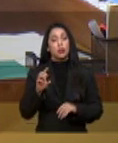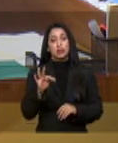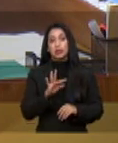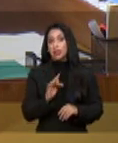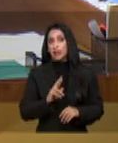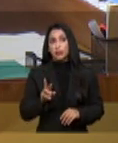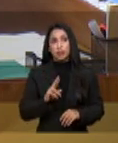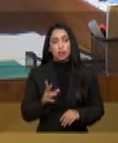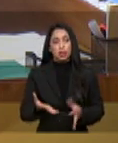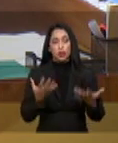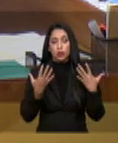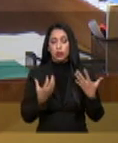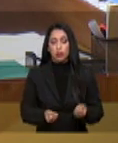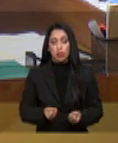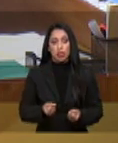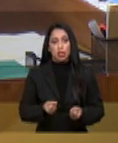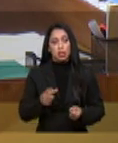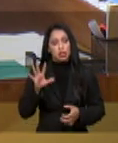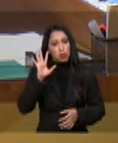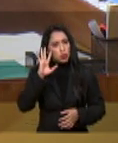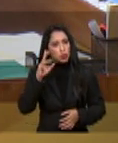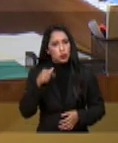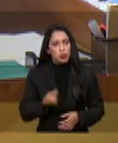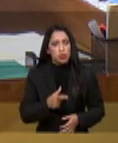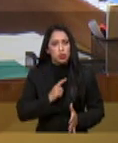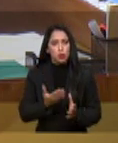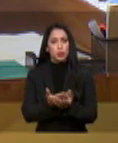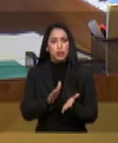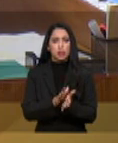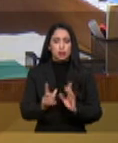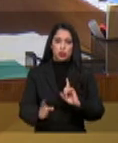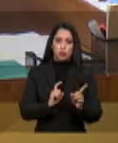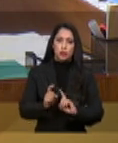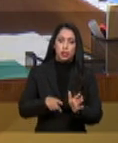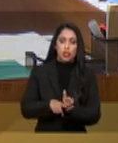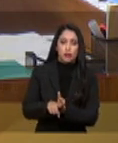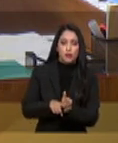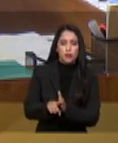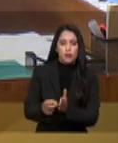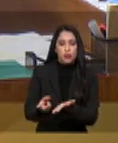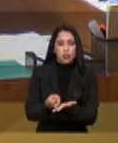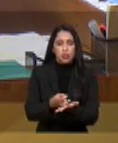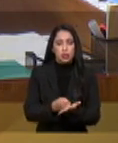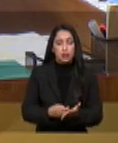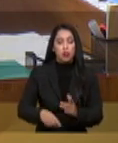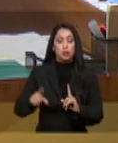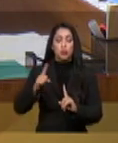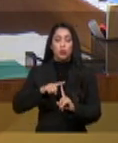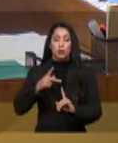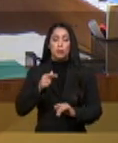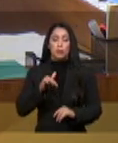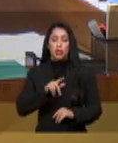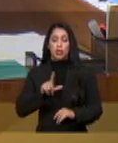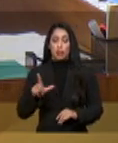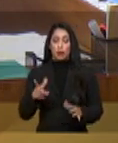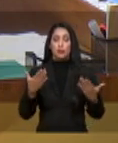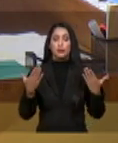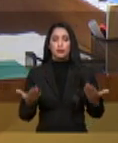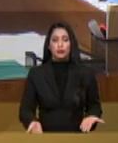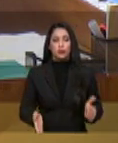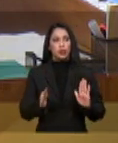decidido pela indispensabilidade de processo administrativo fiscal para tipificação penal. Aduziu que a questão